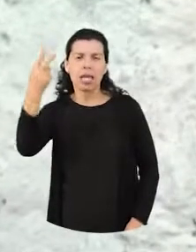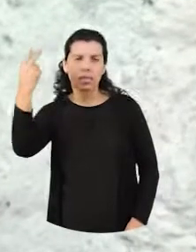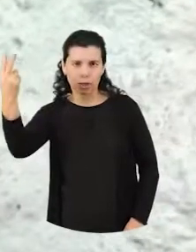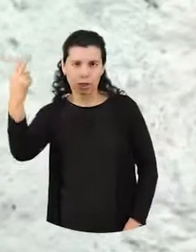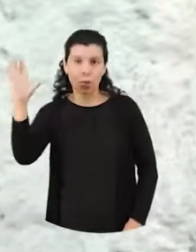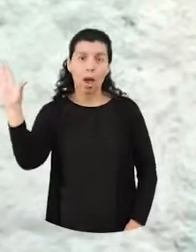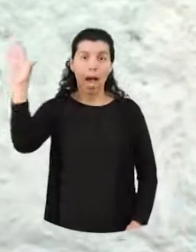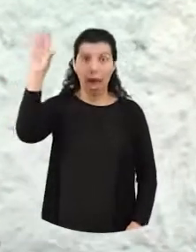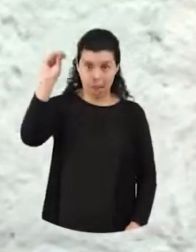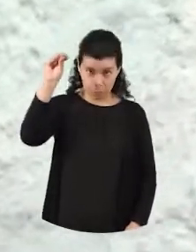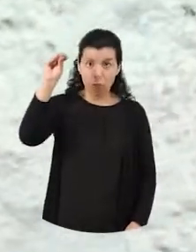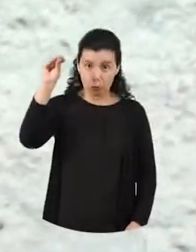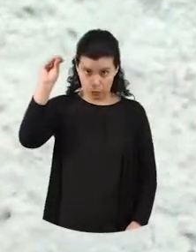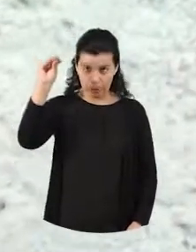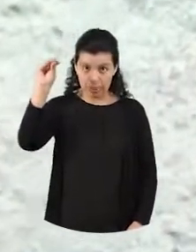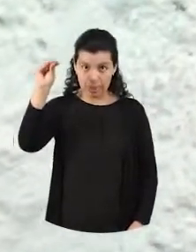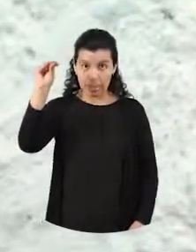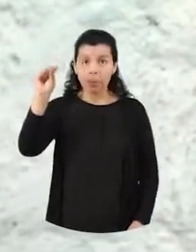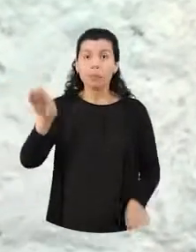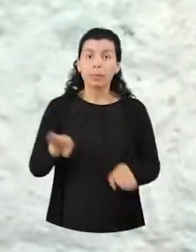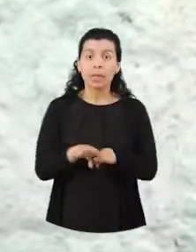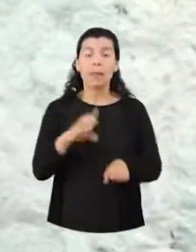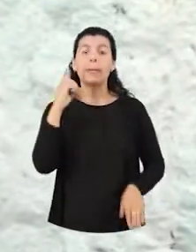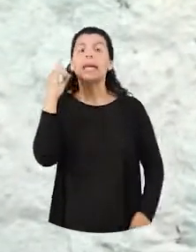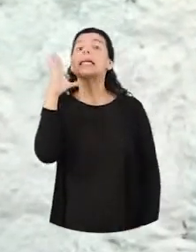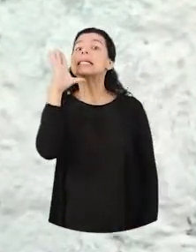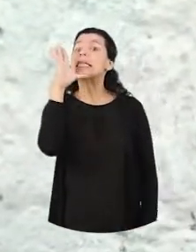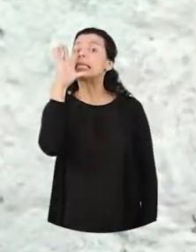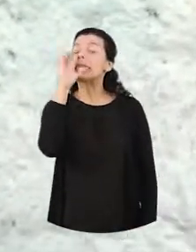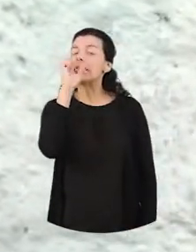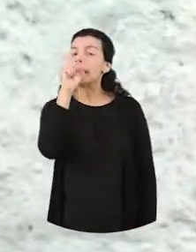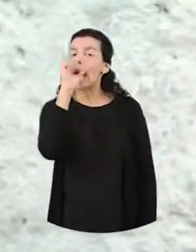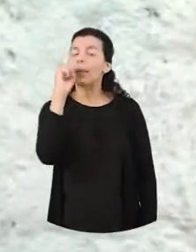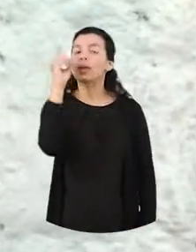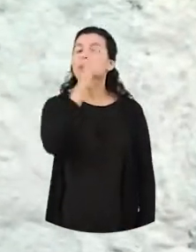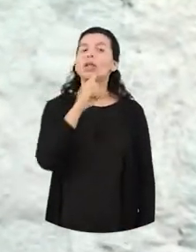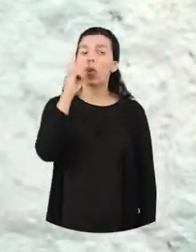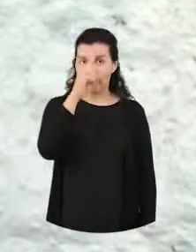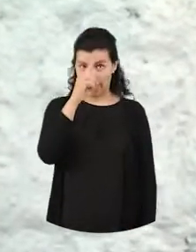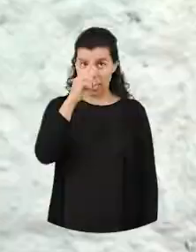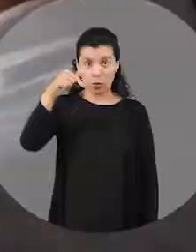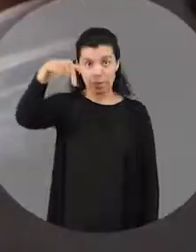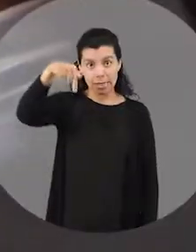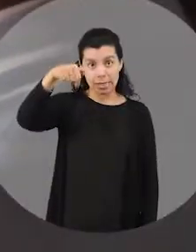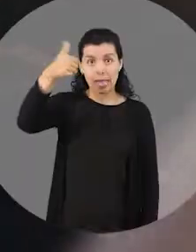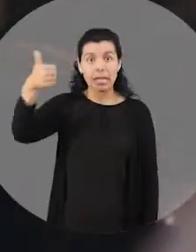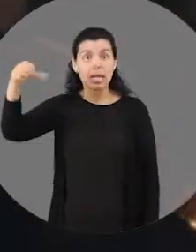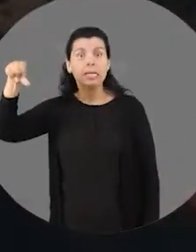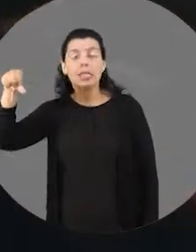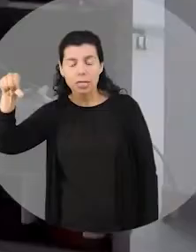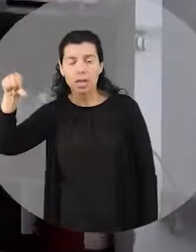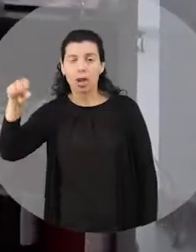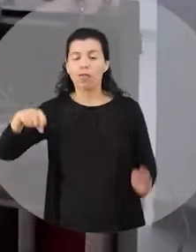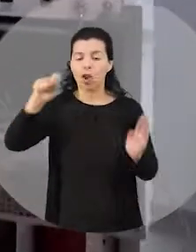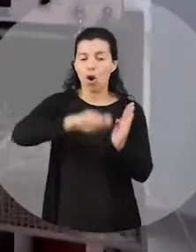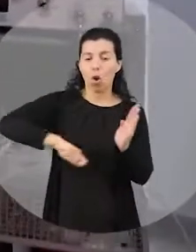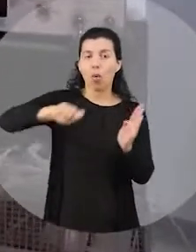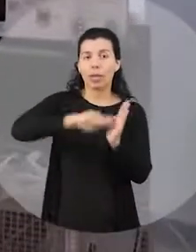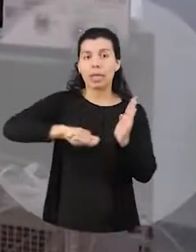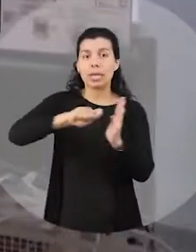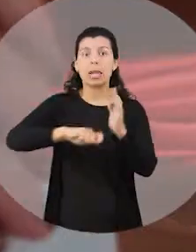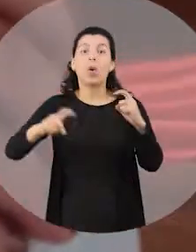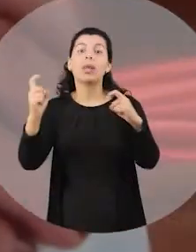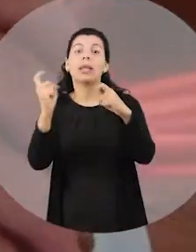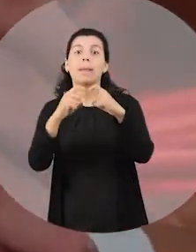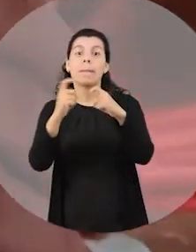sete às 22 nos dias de semana e assegurar o funcionamento do sábado das 7 às dezenove horas junto com a contratação